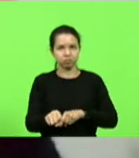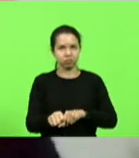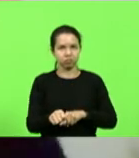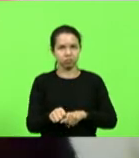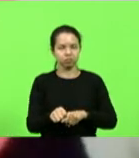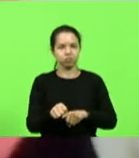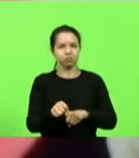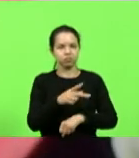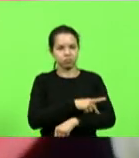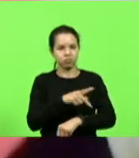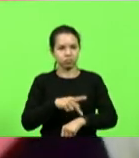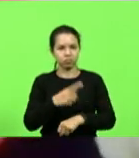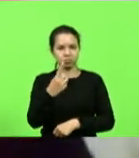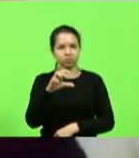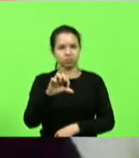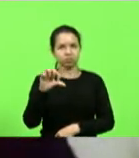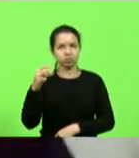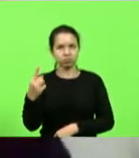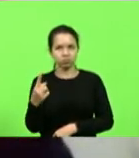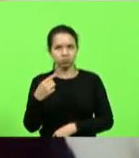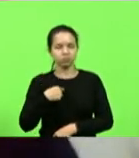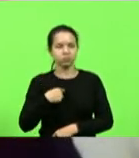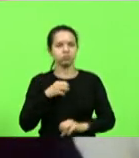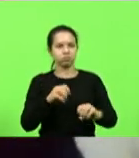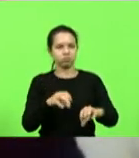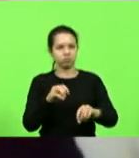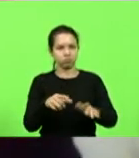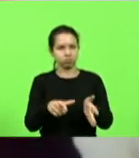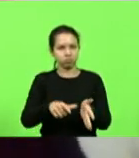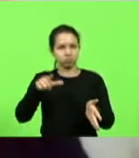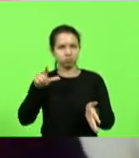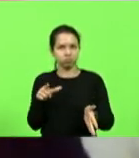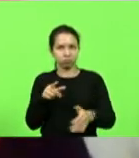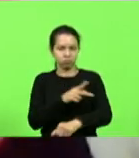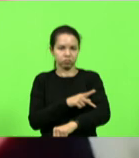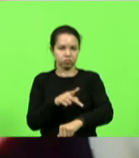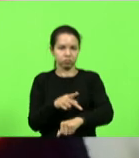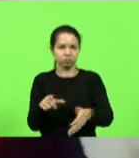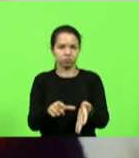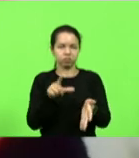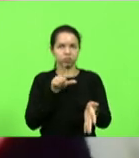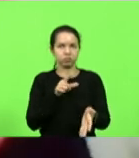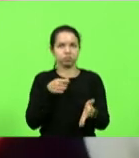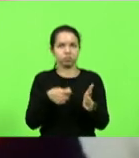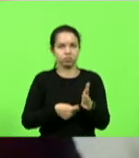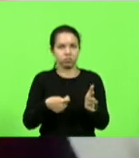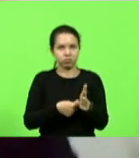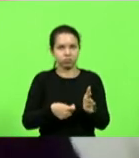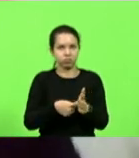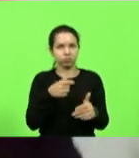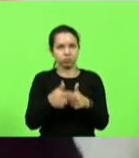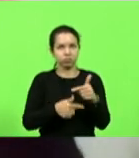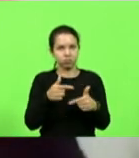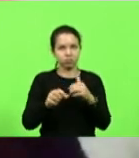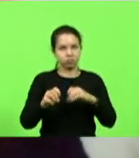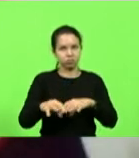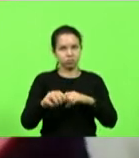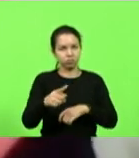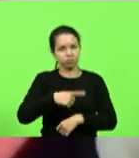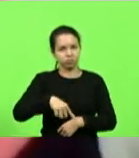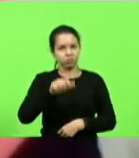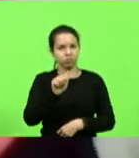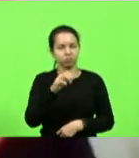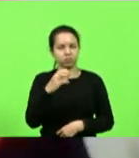mas eu já dava aula antes de ser pedagoga, né? Porque é assim a luta dos trabalhadores em educação. A gente é ACT